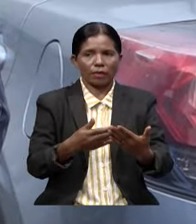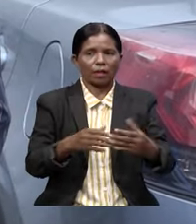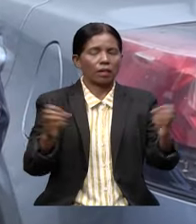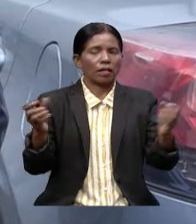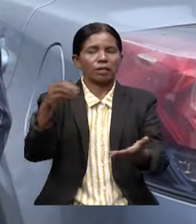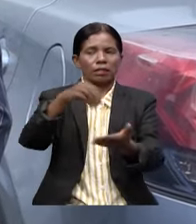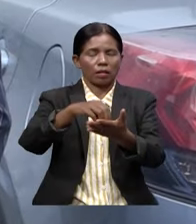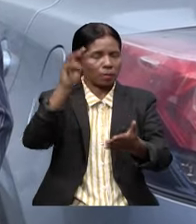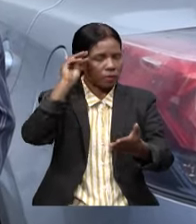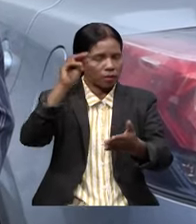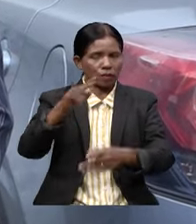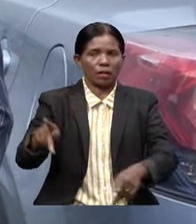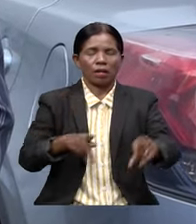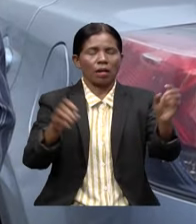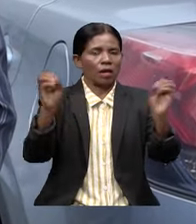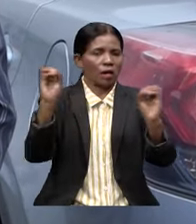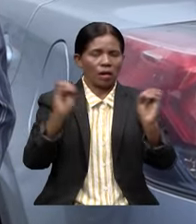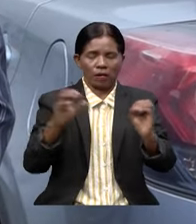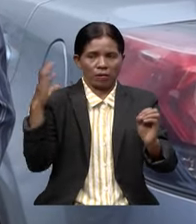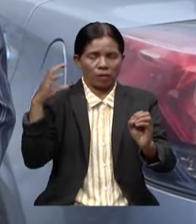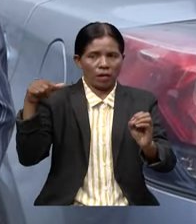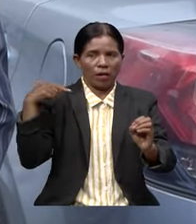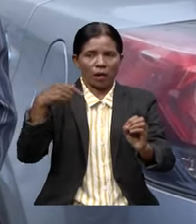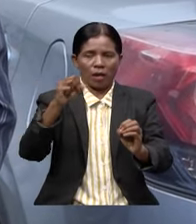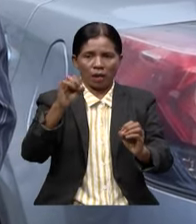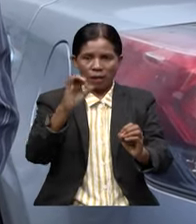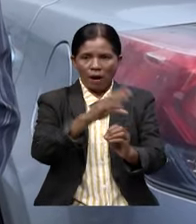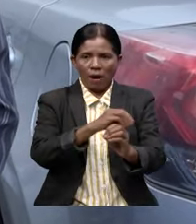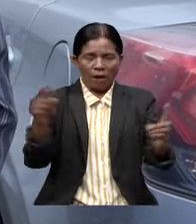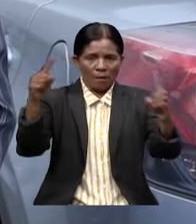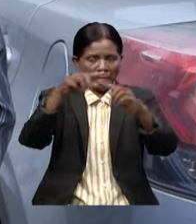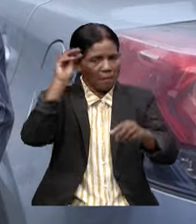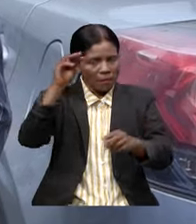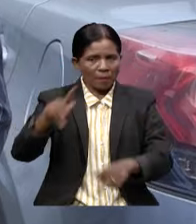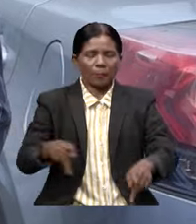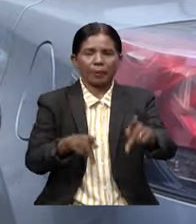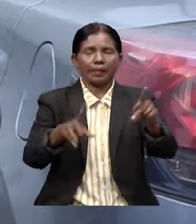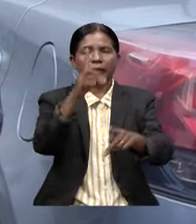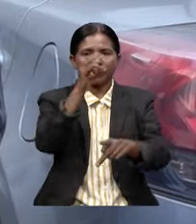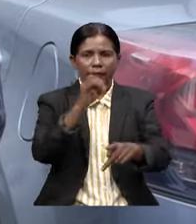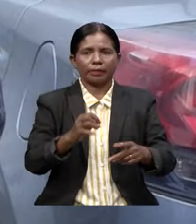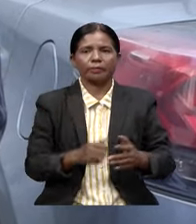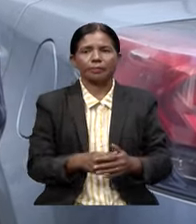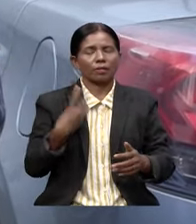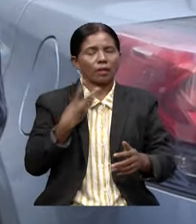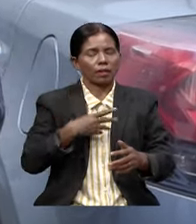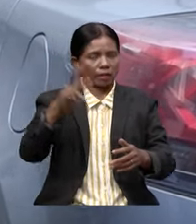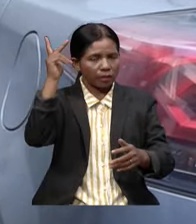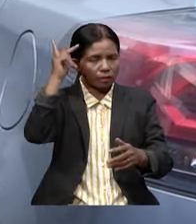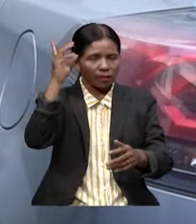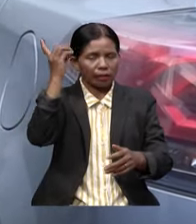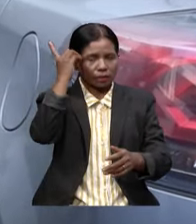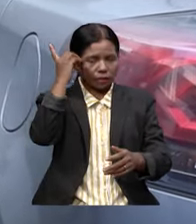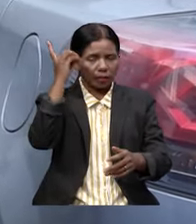prevê e ainda nem bem lá competência gabinete de GCC significa baixa Ministério Público Distrital de Dili ainda desconfia para caso agora o processo